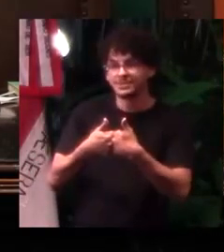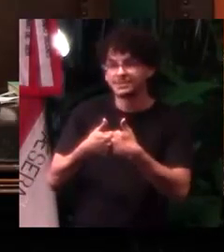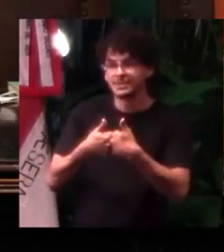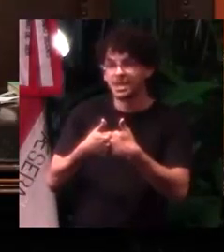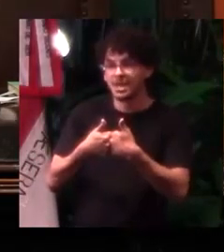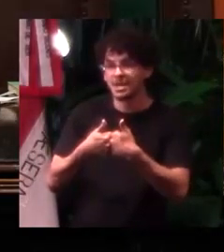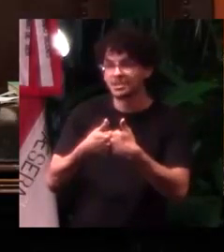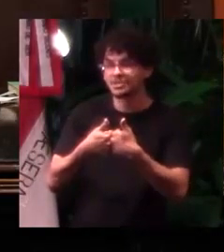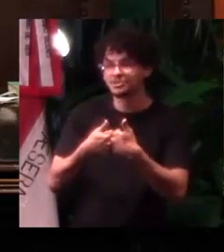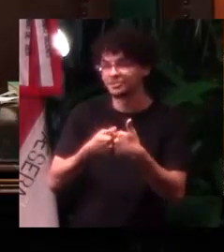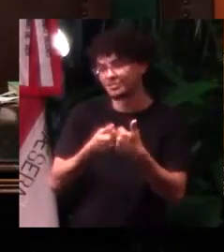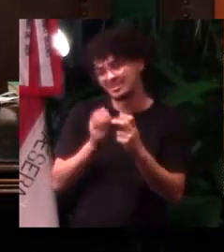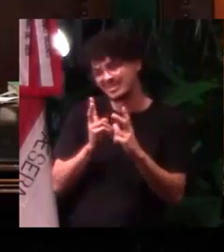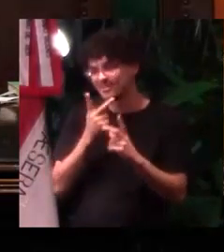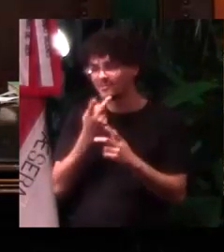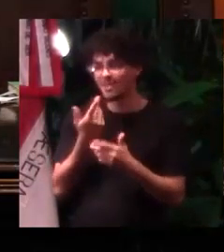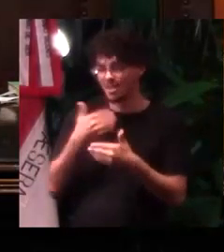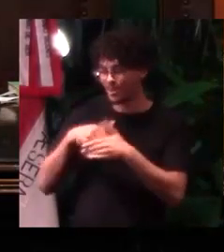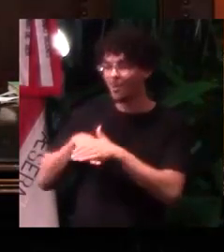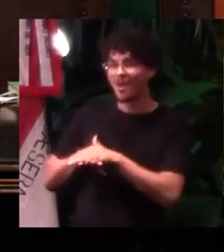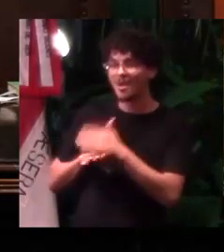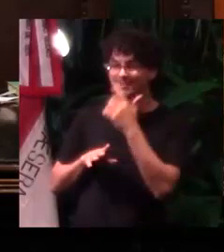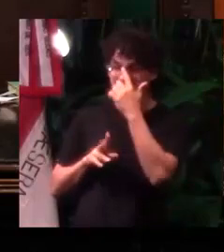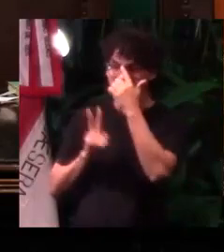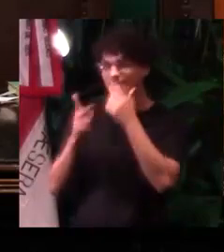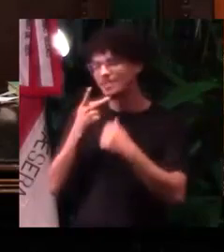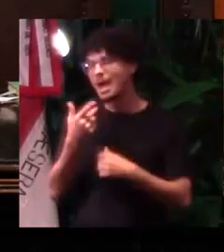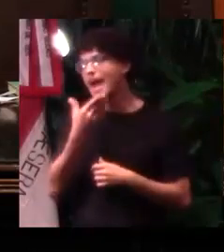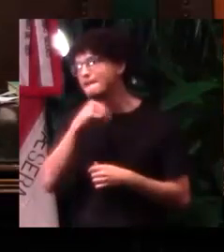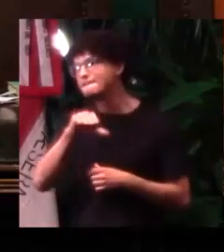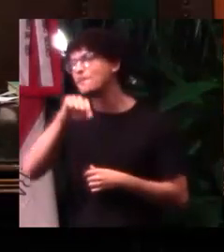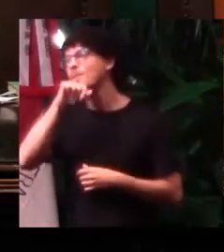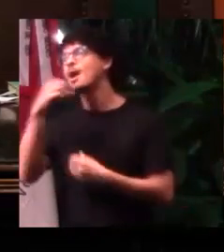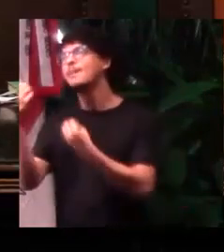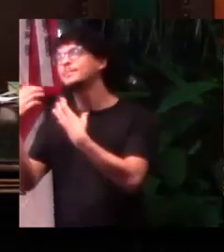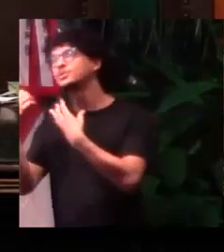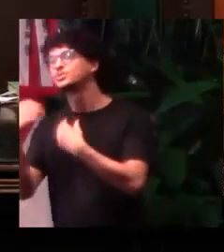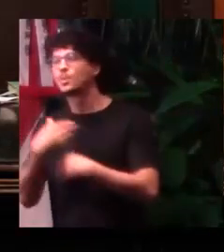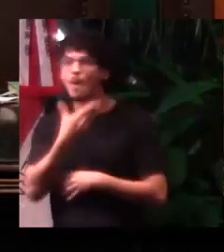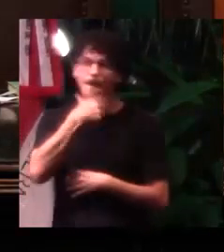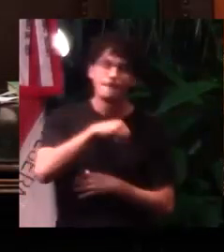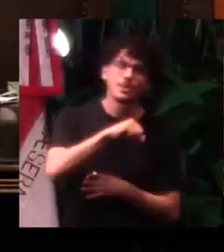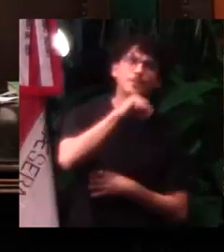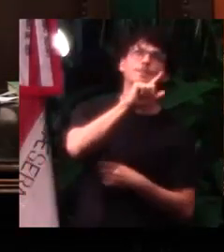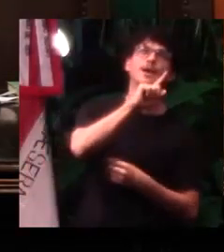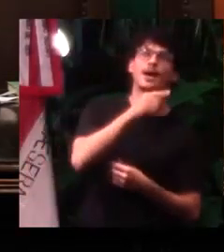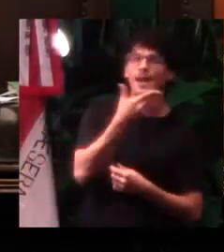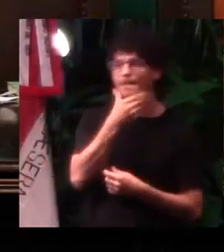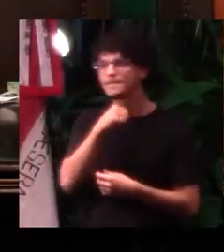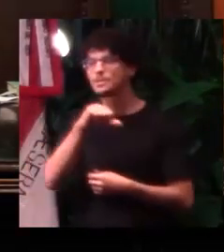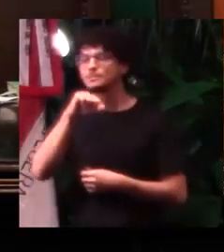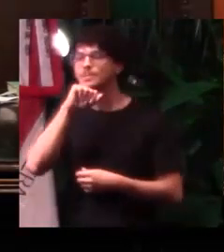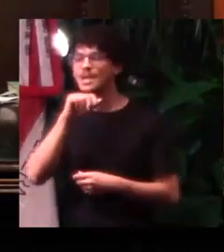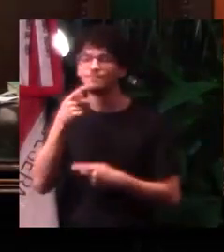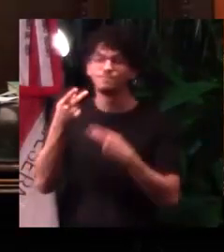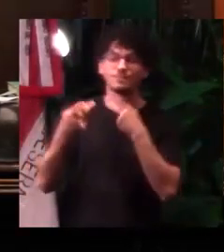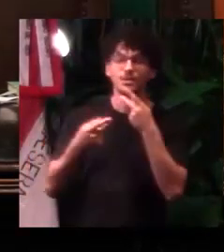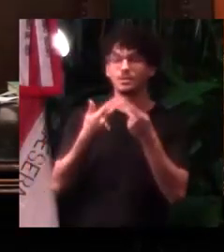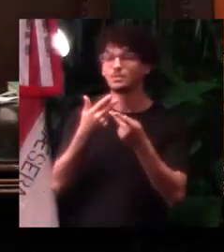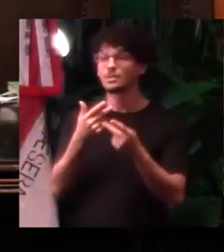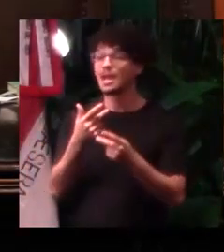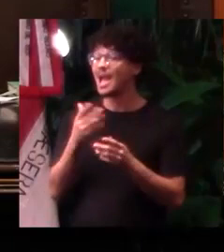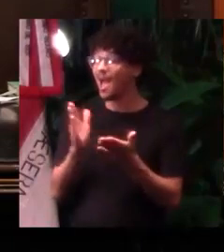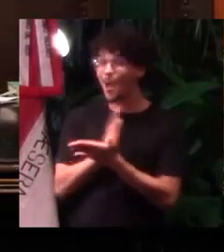ele guarda, né? Ele sempre está falando do pai, que o pai que o ensinou a fazer isso, fazer aquilo, mesmo de coisas que o pai